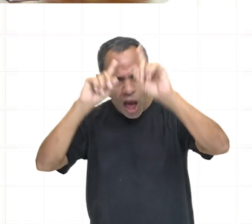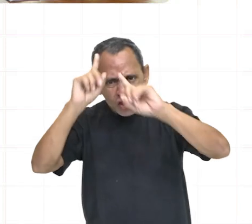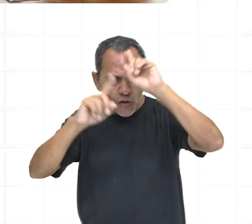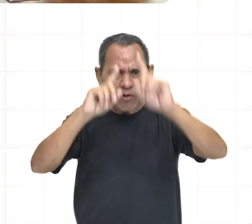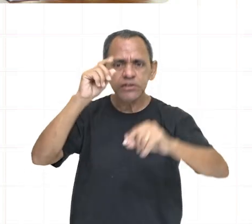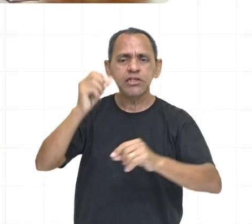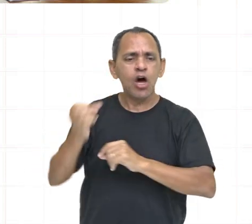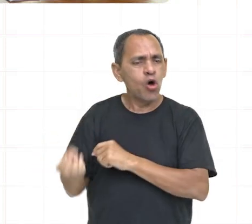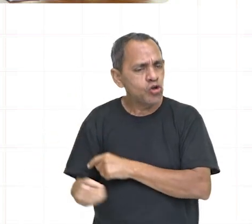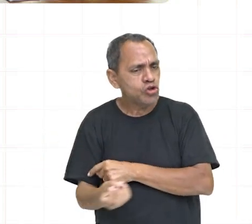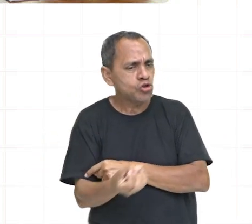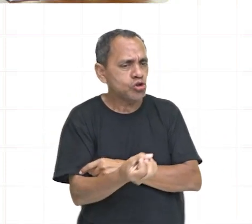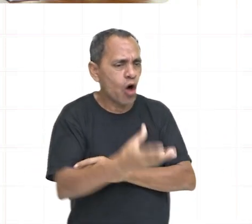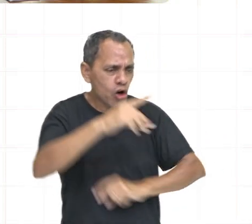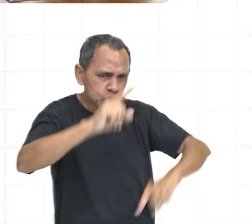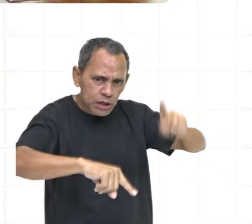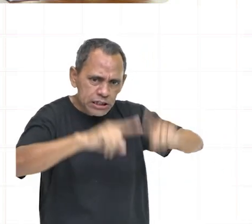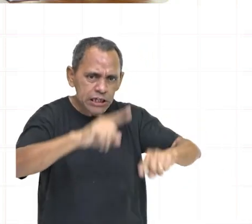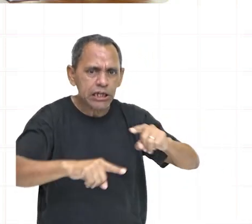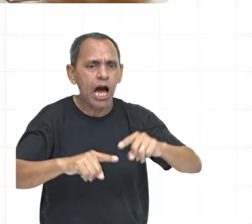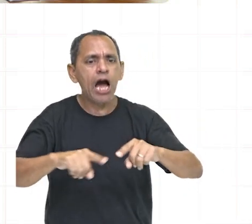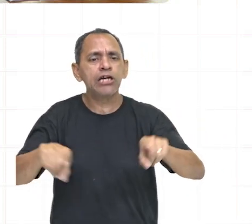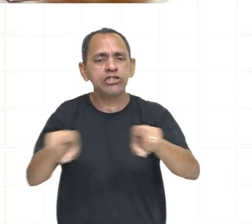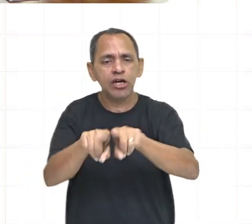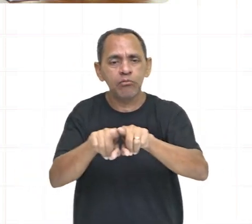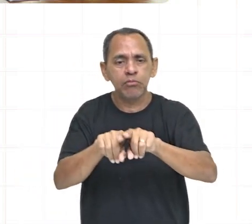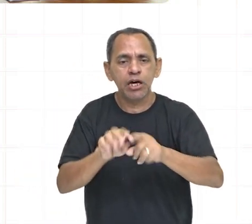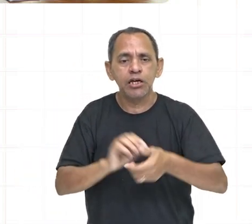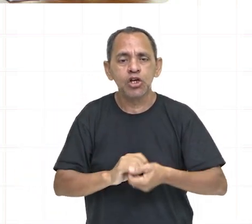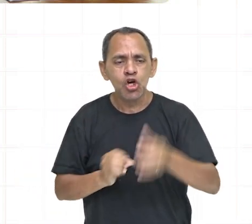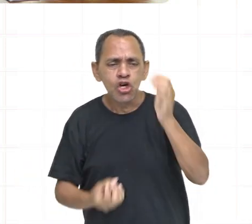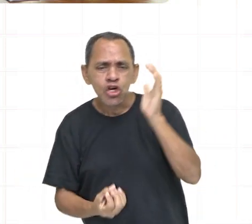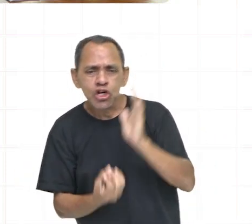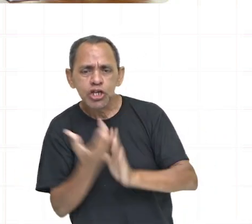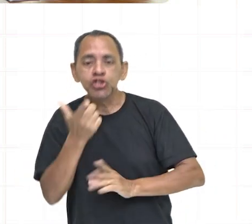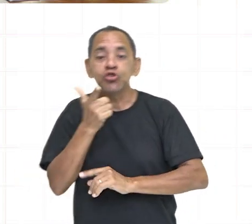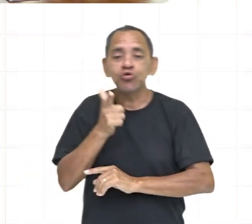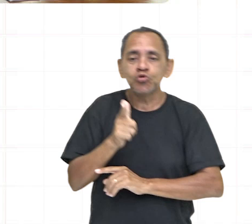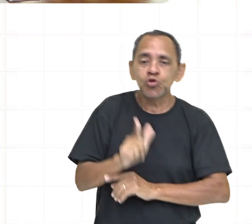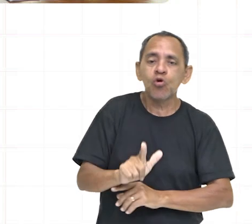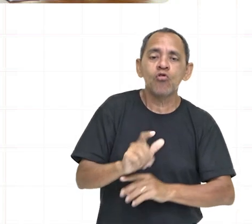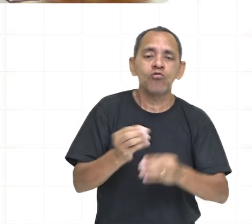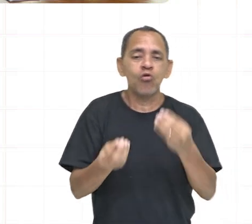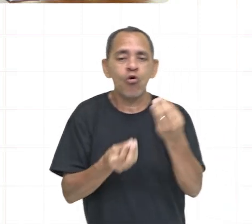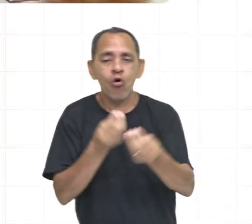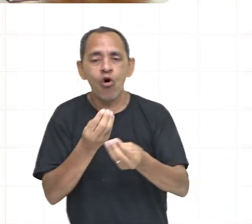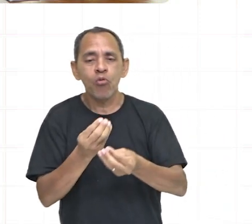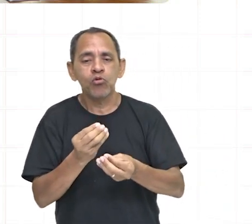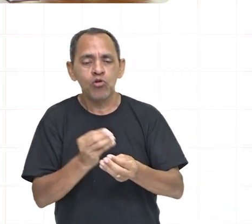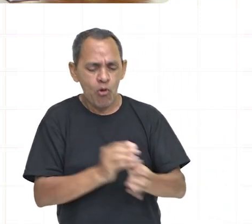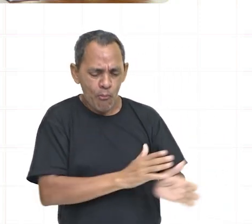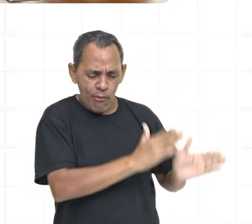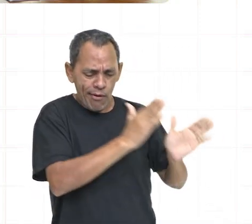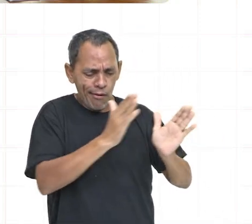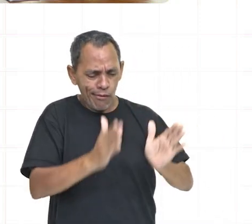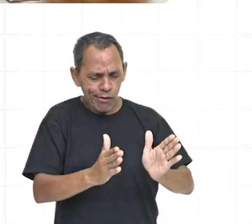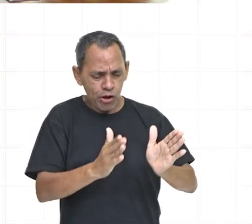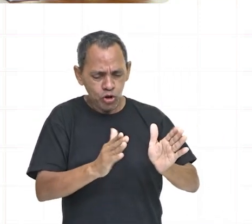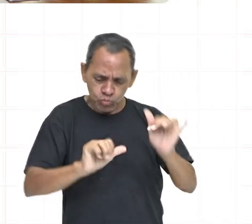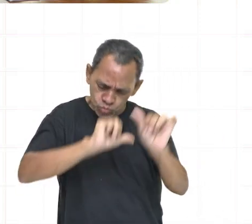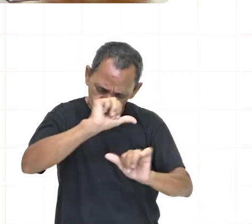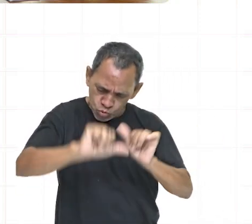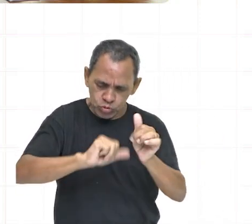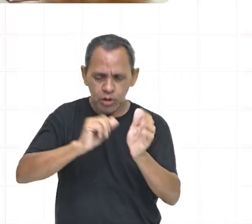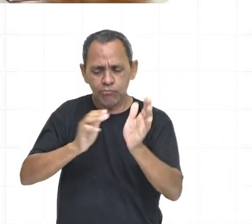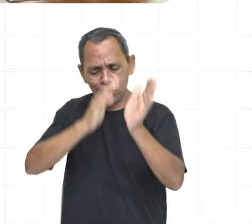se dá porque o mercado se reinventa a cada tempo que passa, né? Num tempo muito curto,